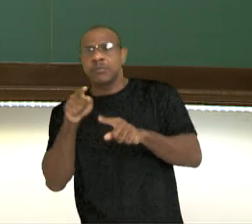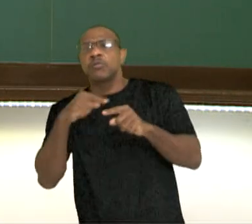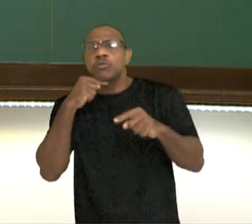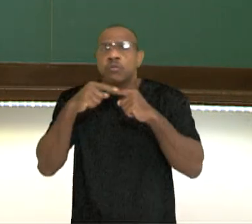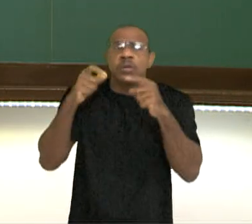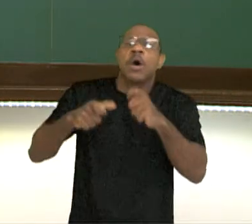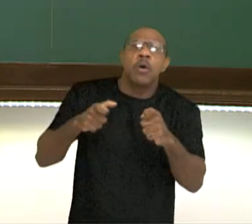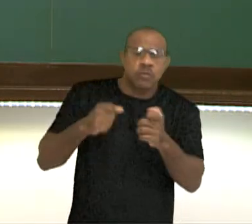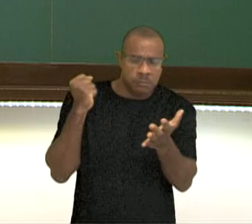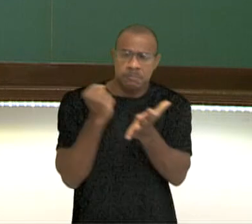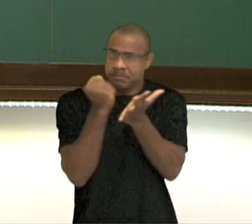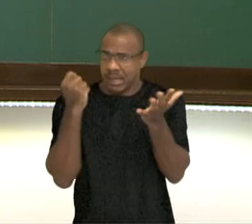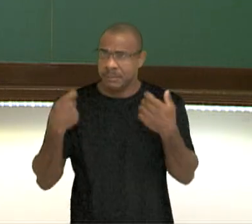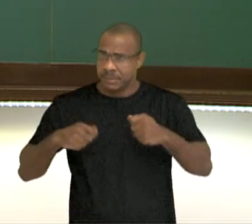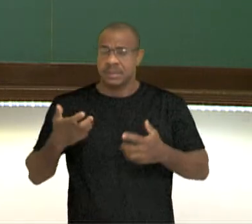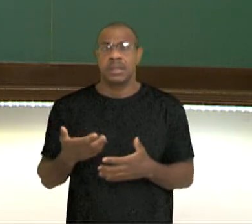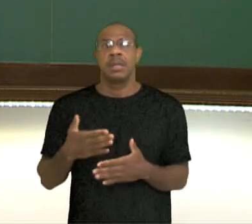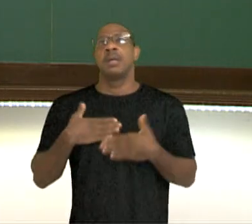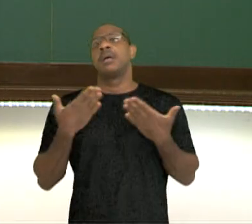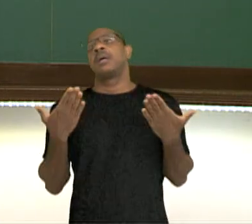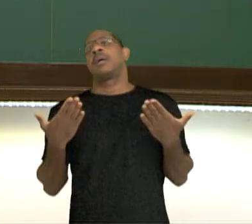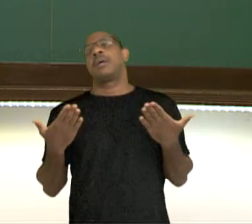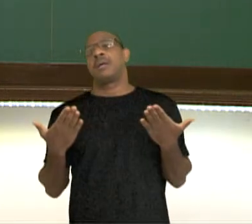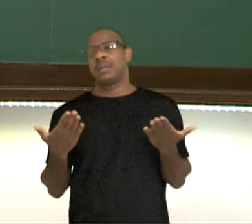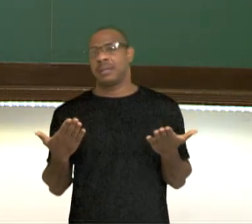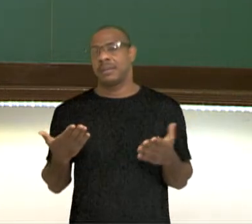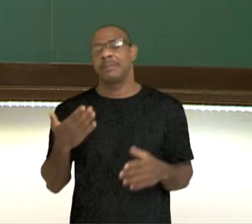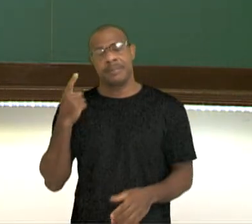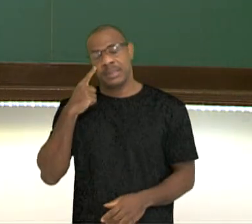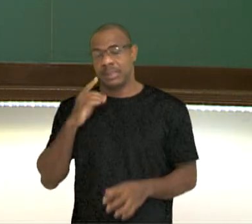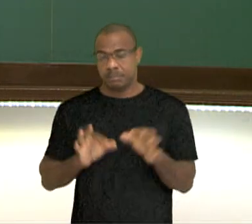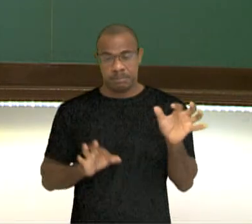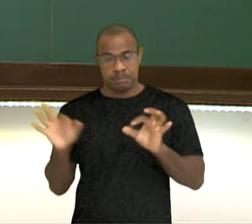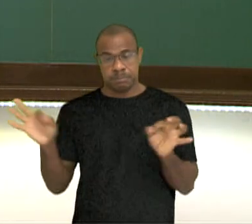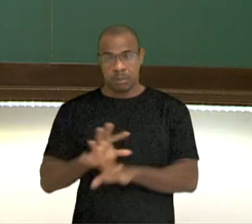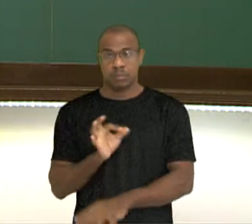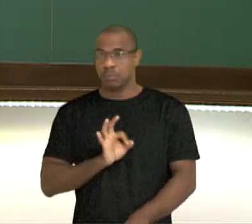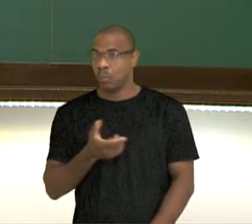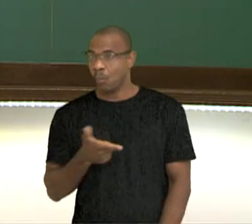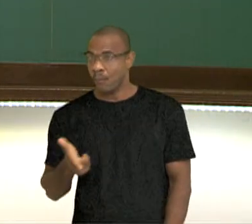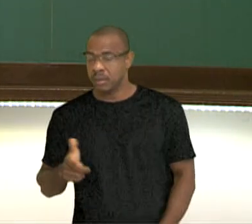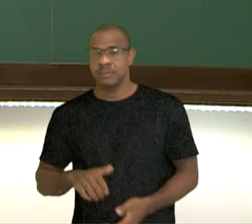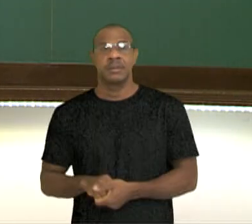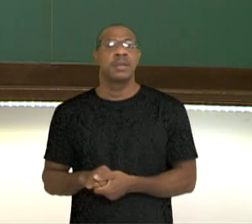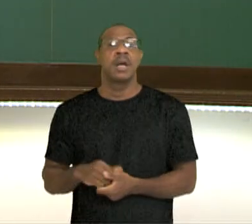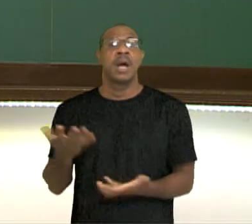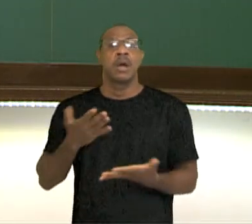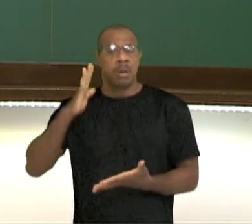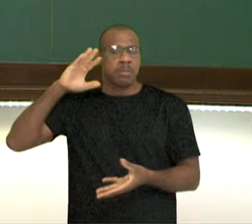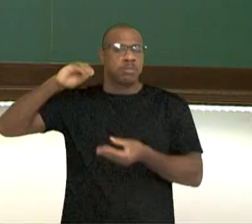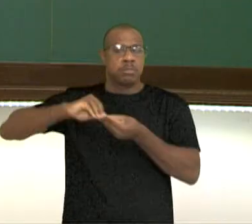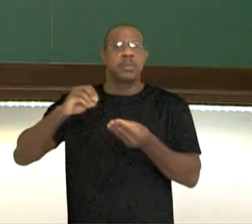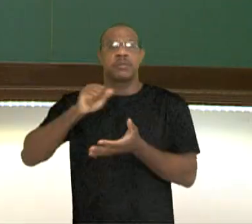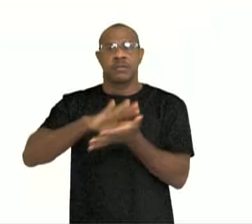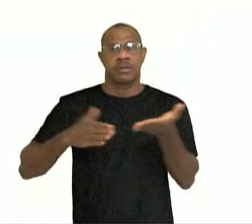dúvida? Que susto! Pensei que não estava com tudo certinho aí. Vamos entender a